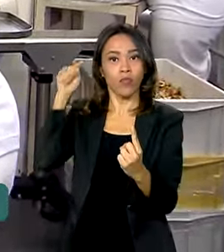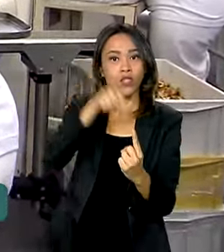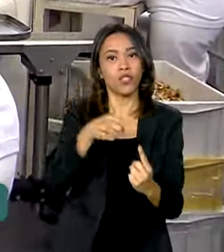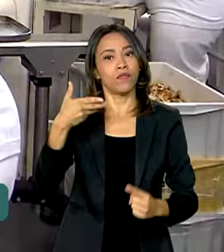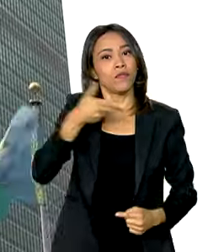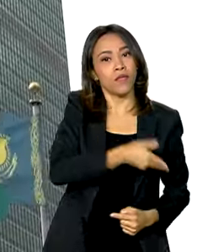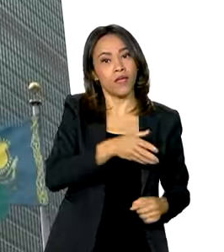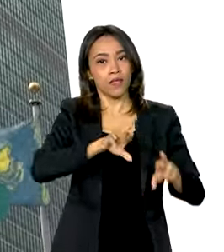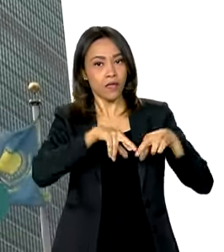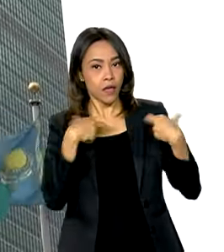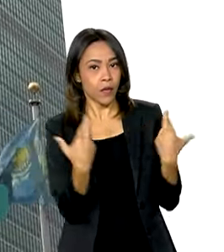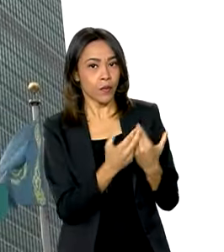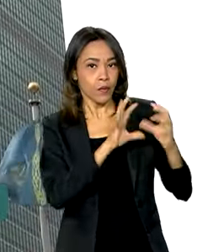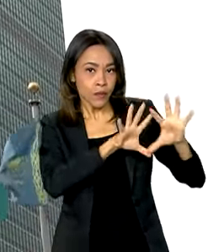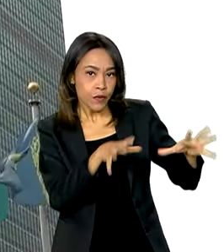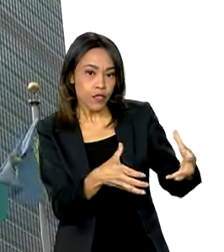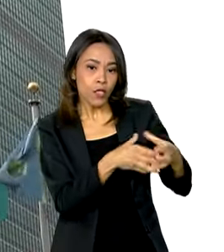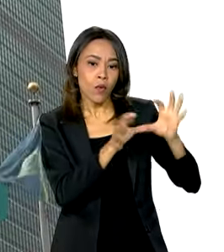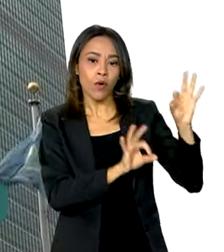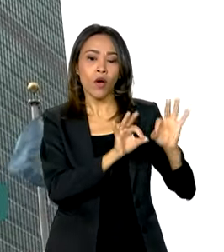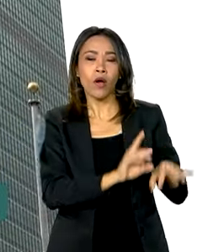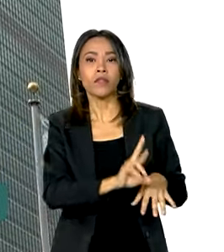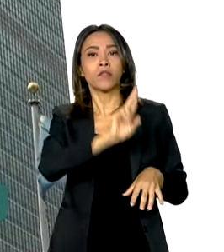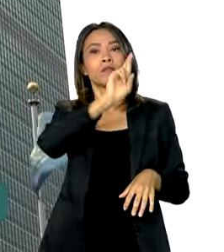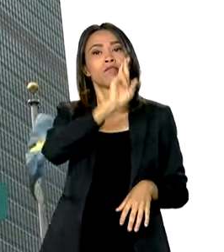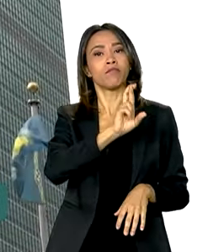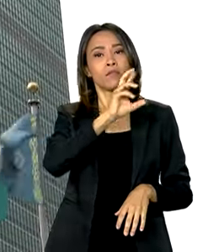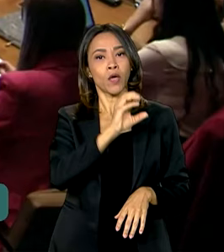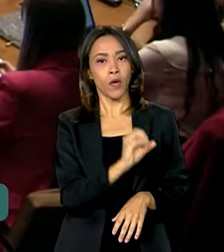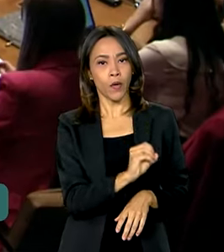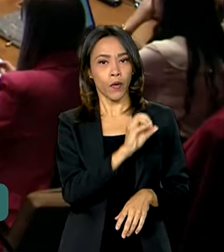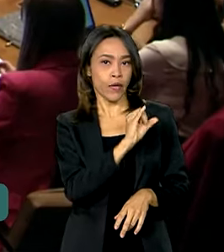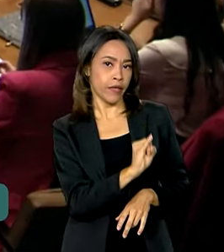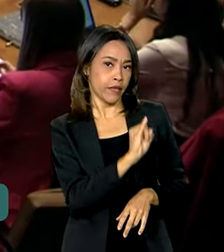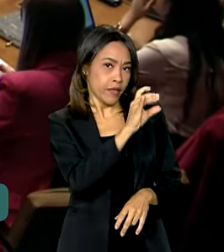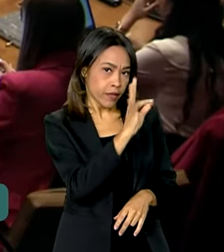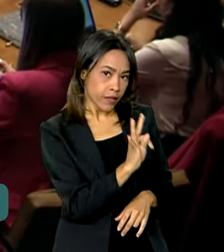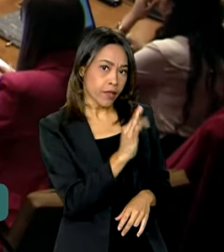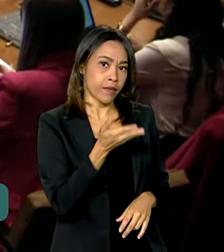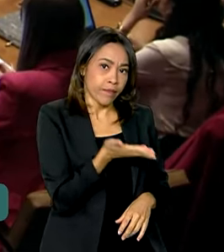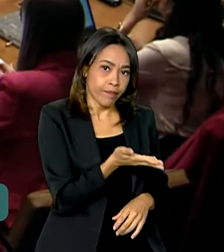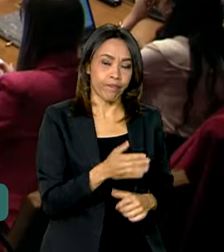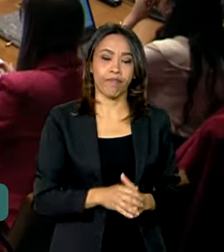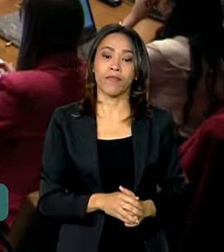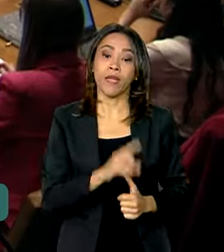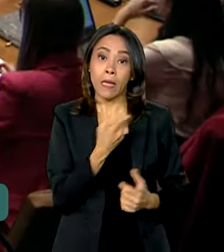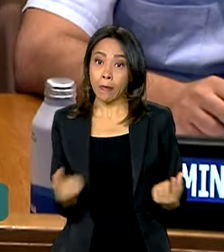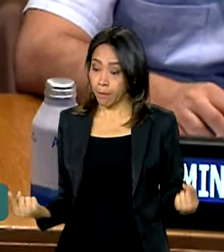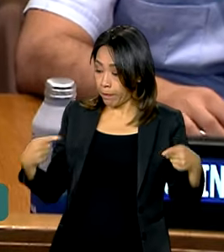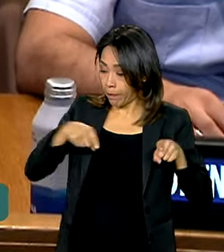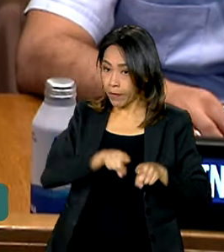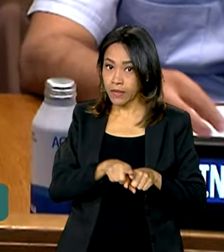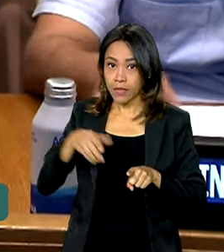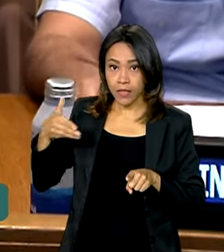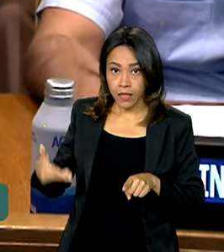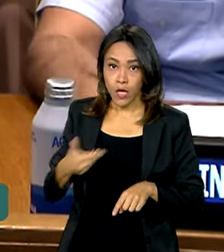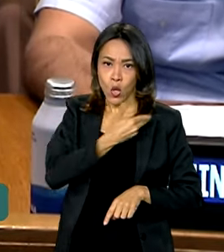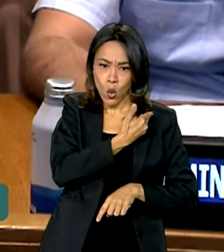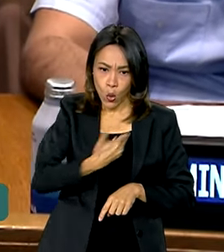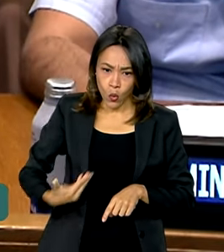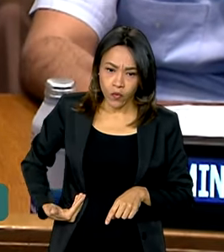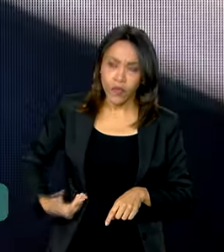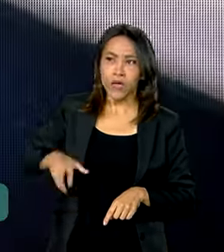Justiça Social, promovida pela Organização Internacional do Trabalho, a OIT, em parceria com governos